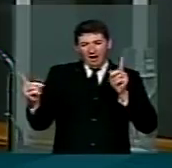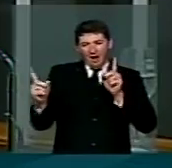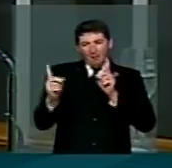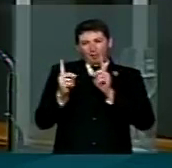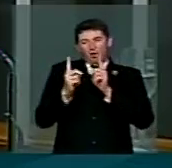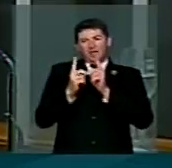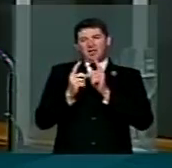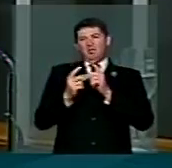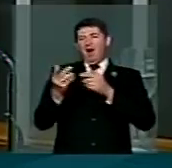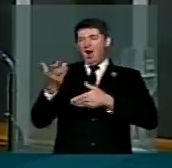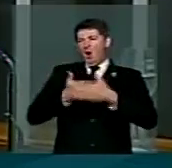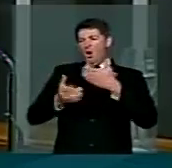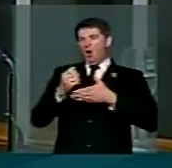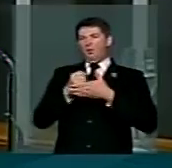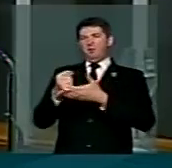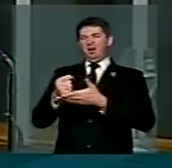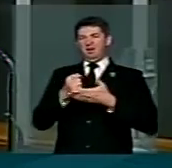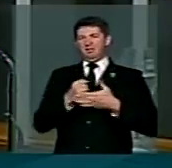cooperação mútua